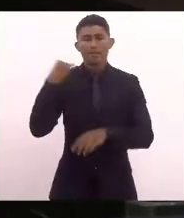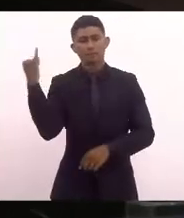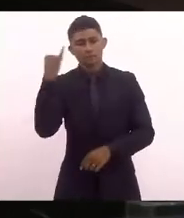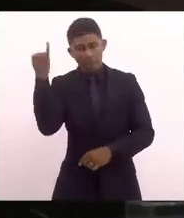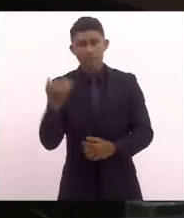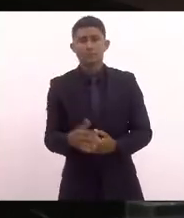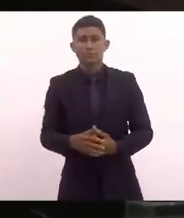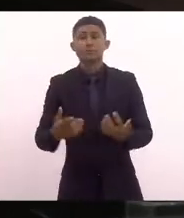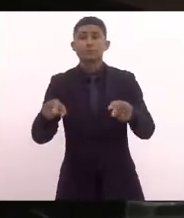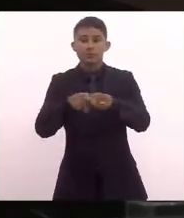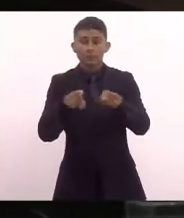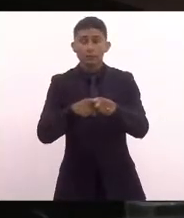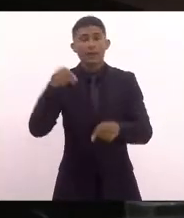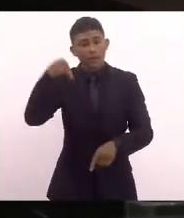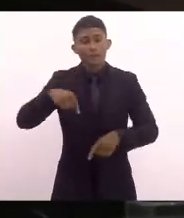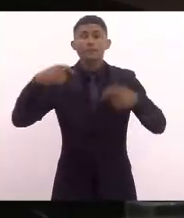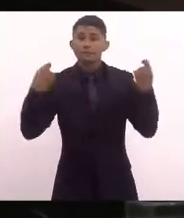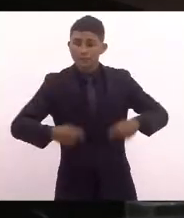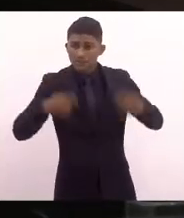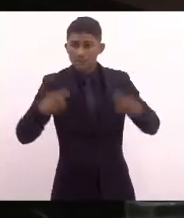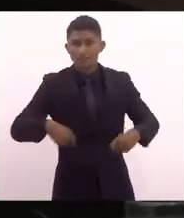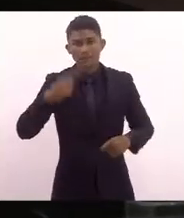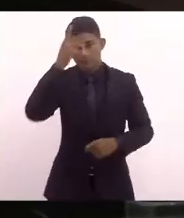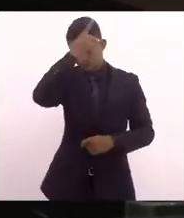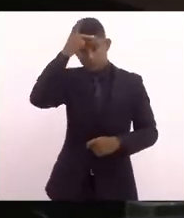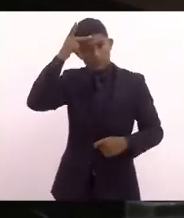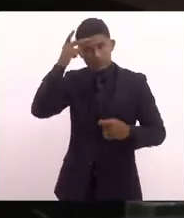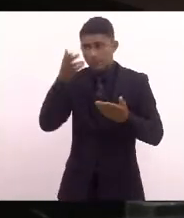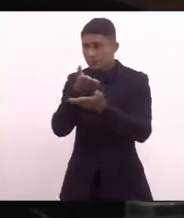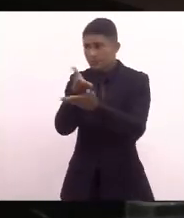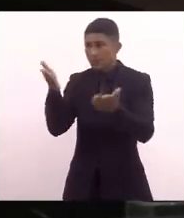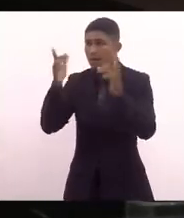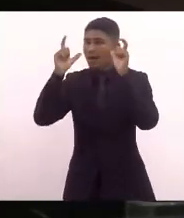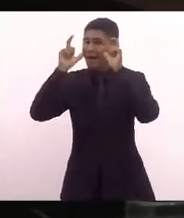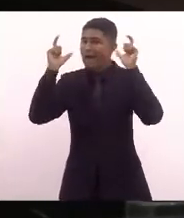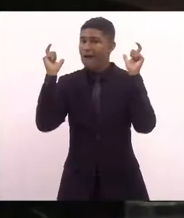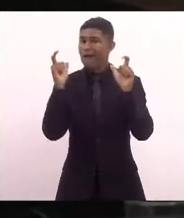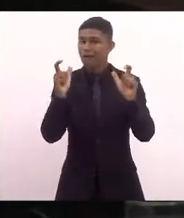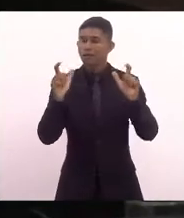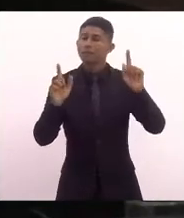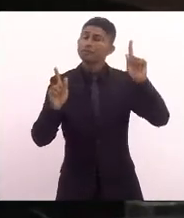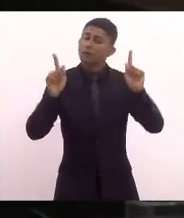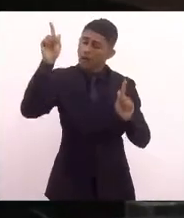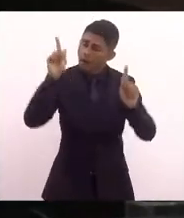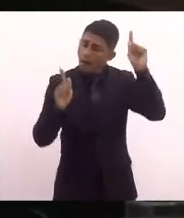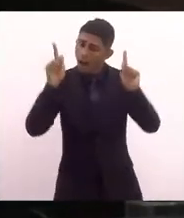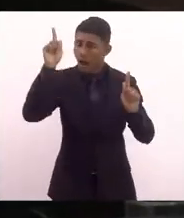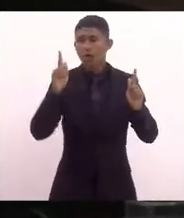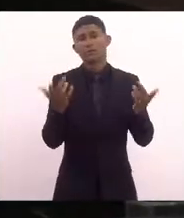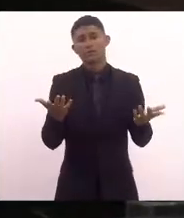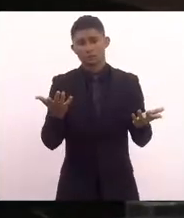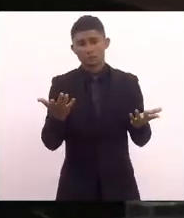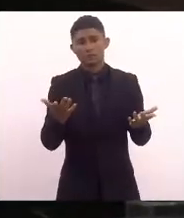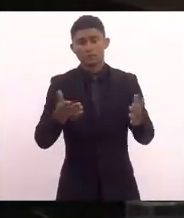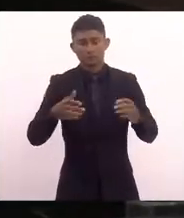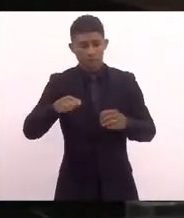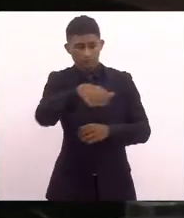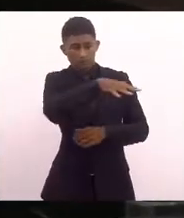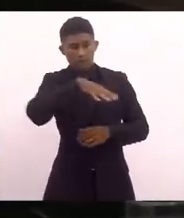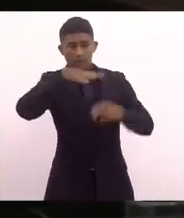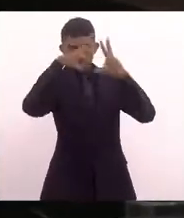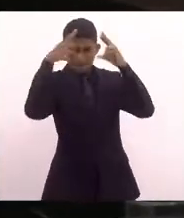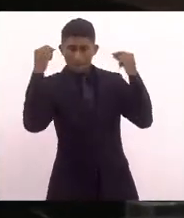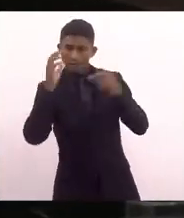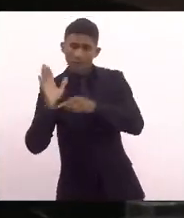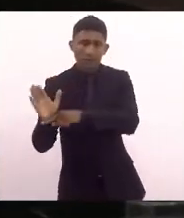com interesse de vir candidato para ajudar a enfermagem. Como a deputada